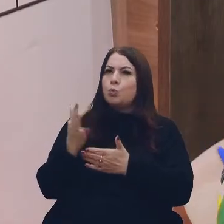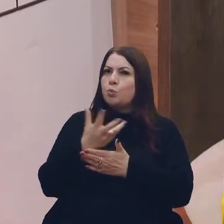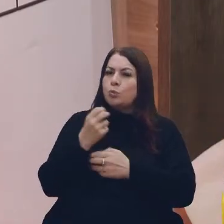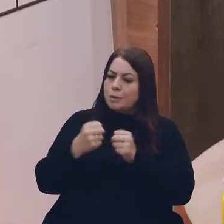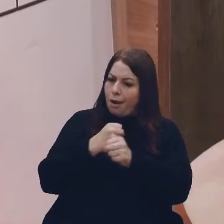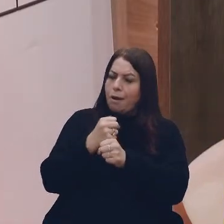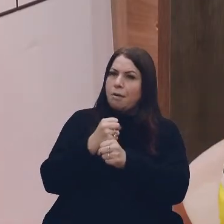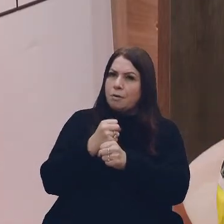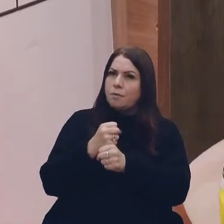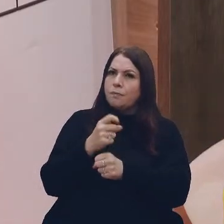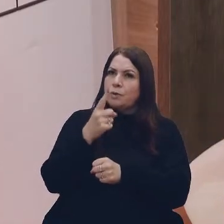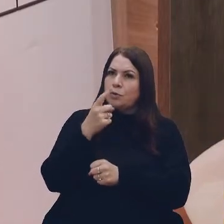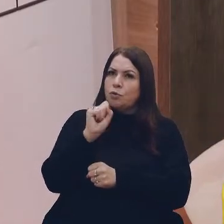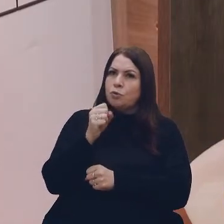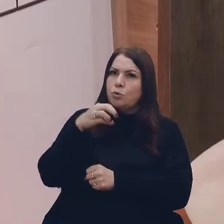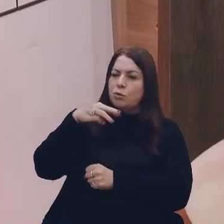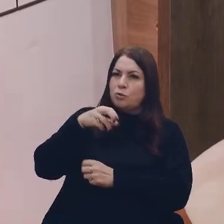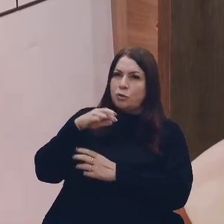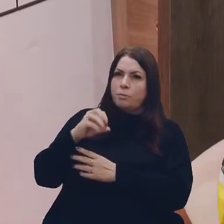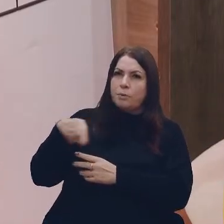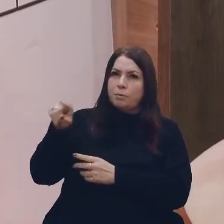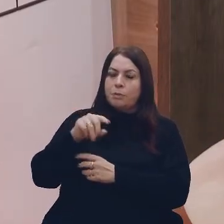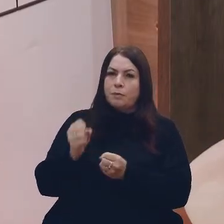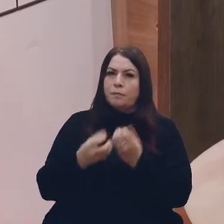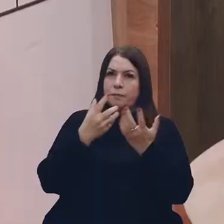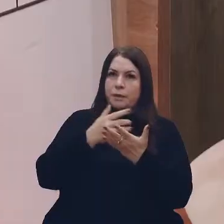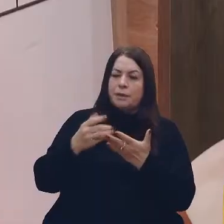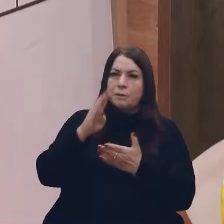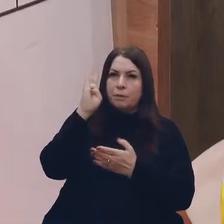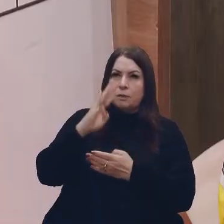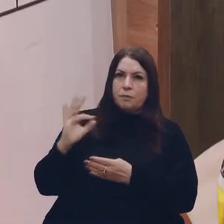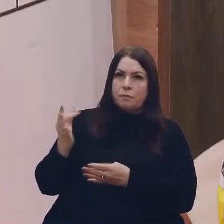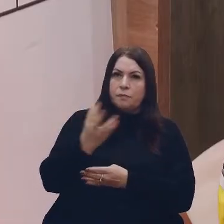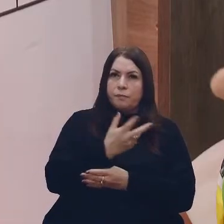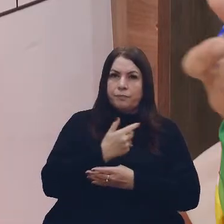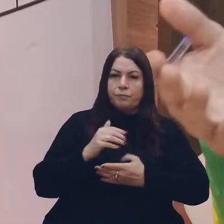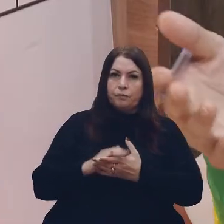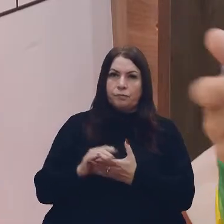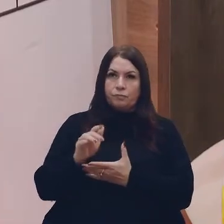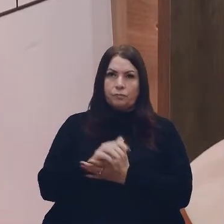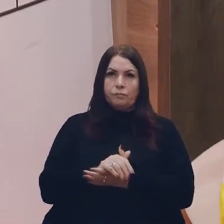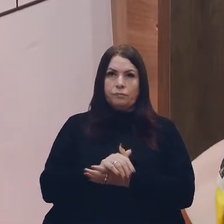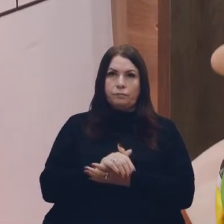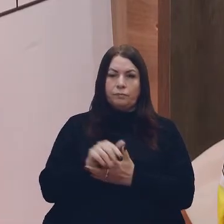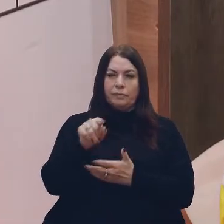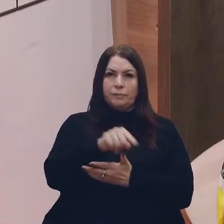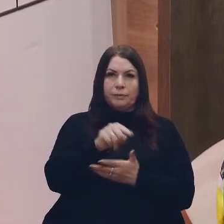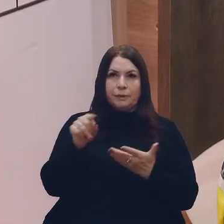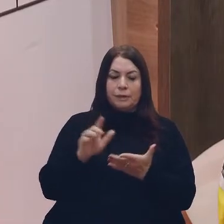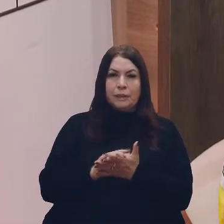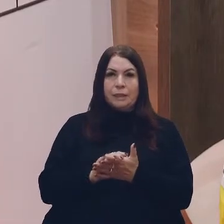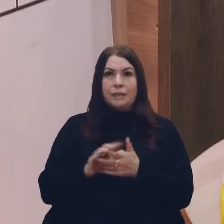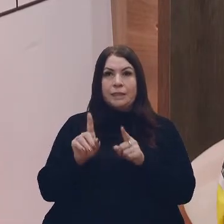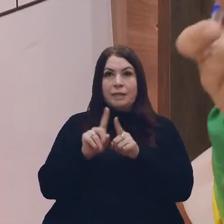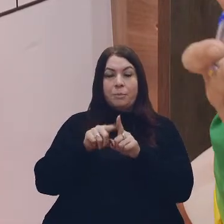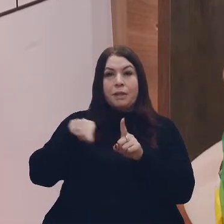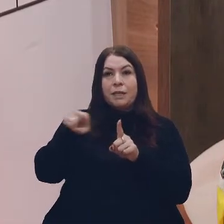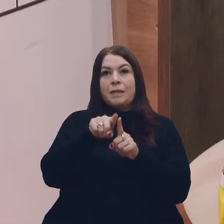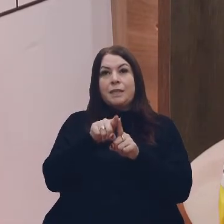todos os anos, em 18 de maio, é comemorado aí Brasil afora. Então, assim, hoje, se olhar nas redes sociais, alguém que